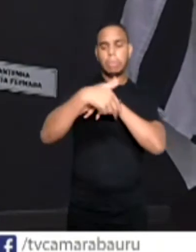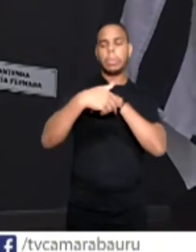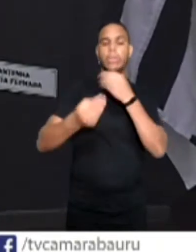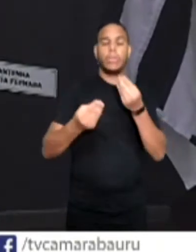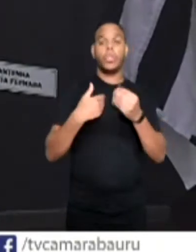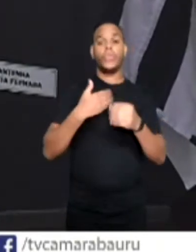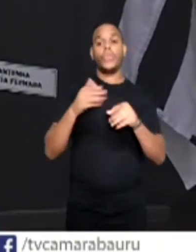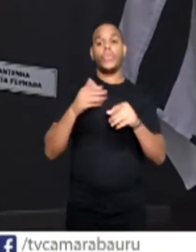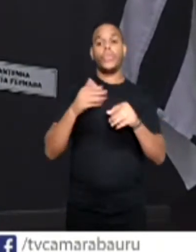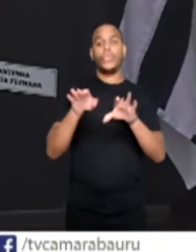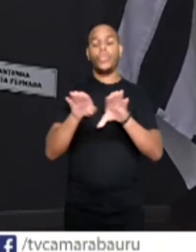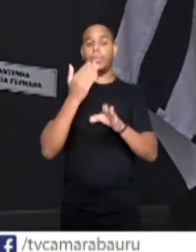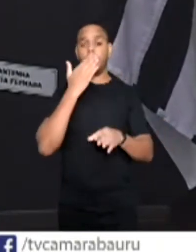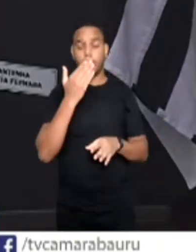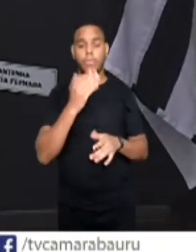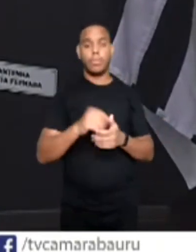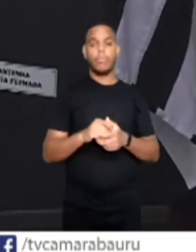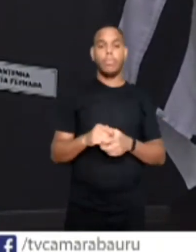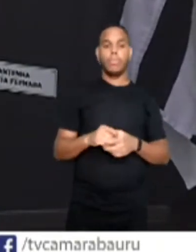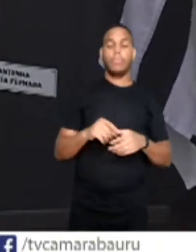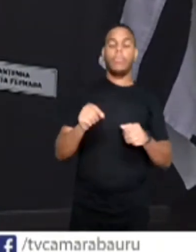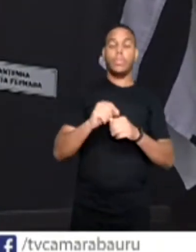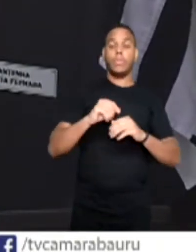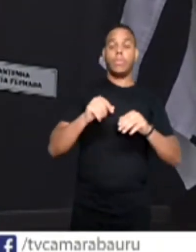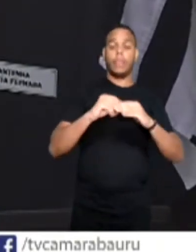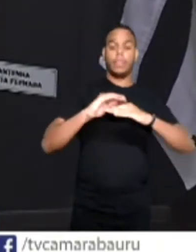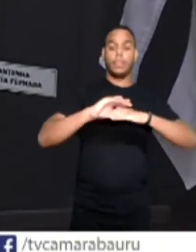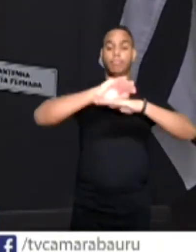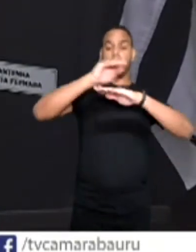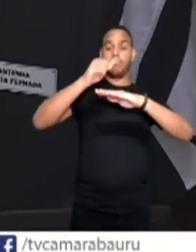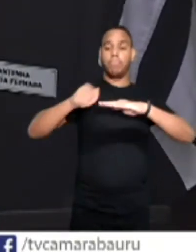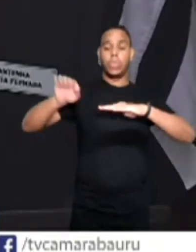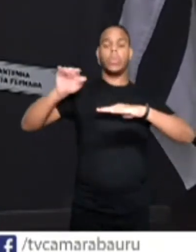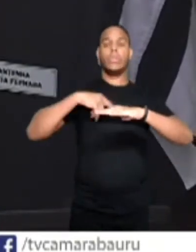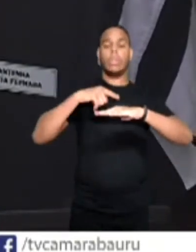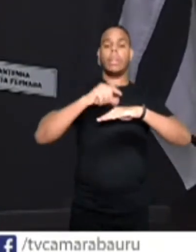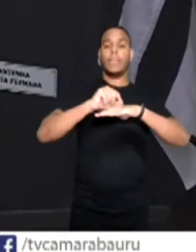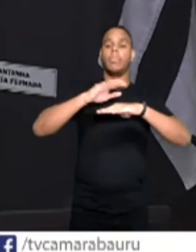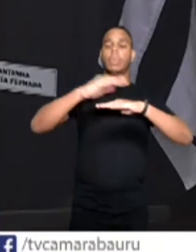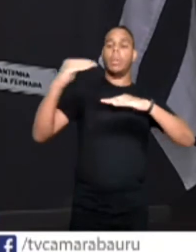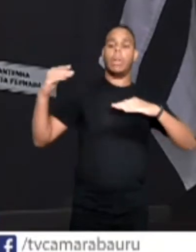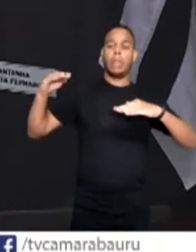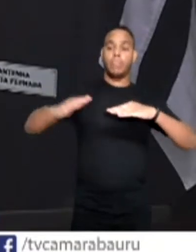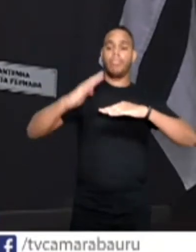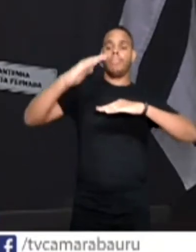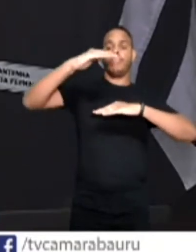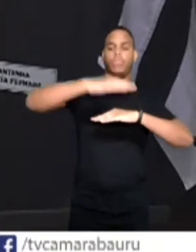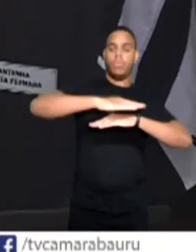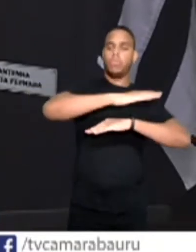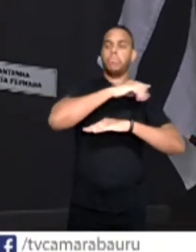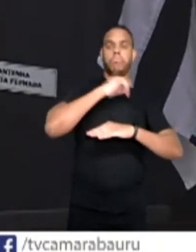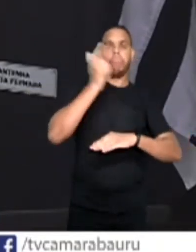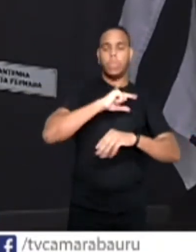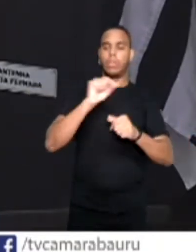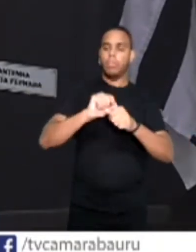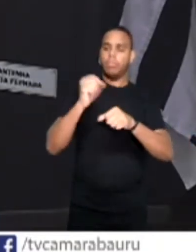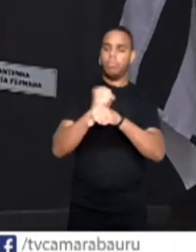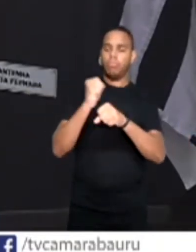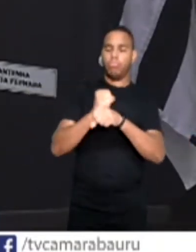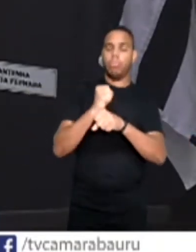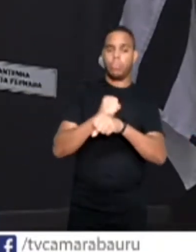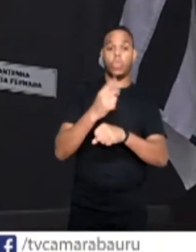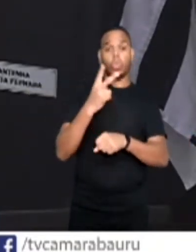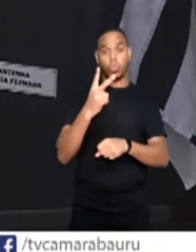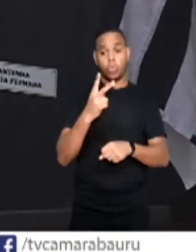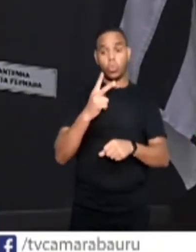que providencie a instalação de lombada, pelo menos dos dois lados, ali naquele distanciamento ali, duas lombadas pelo menos de cada